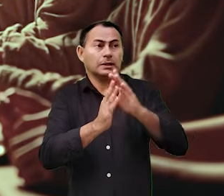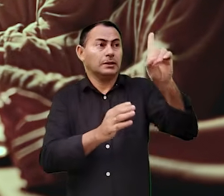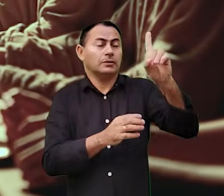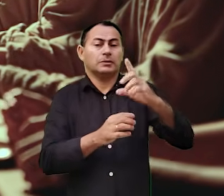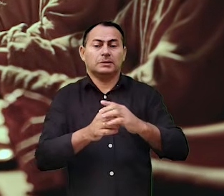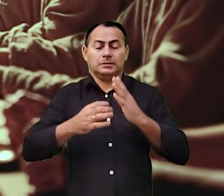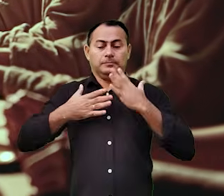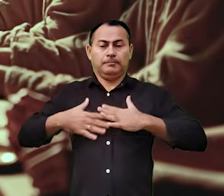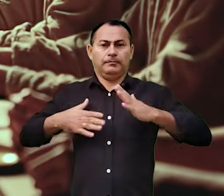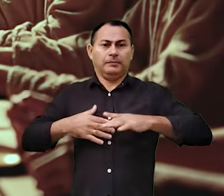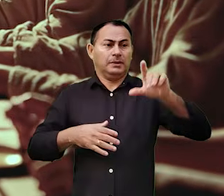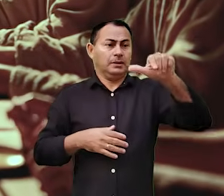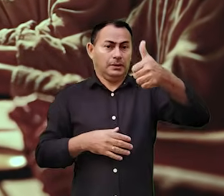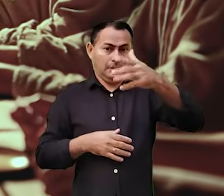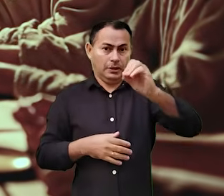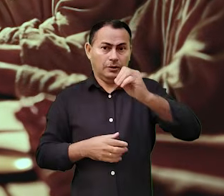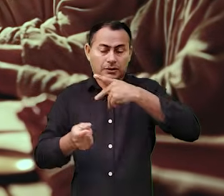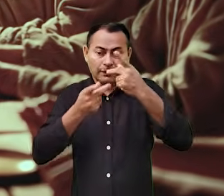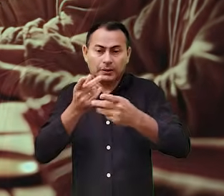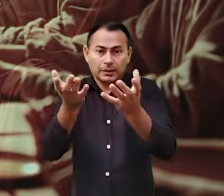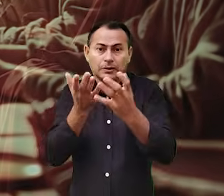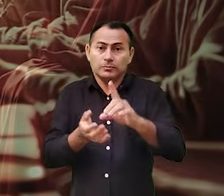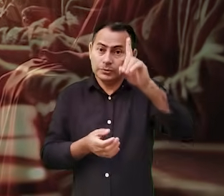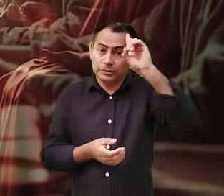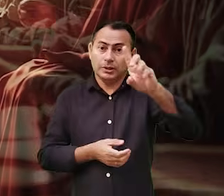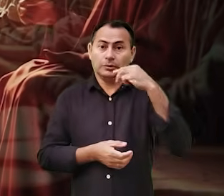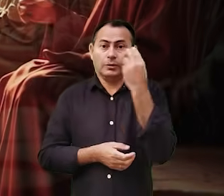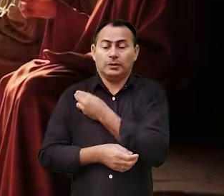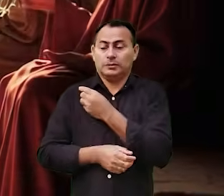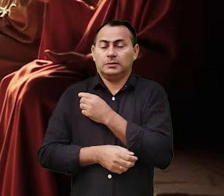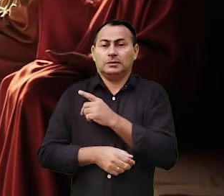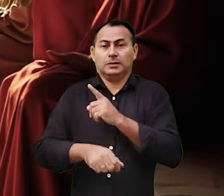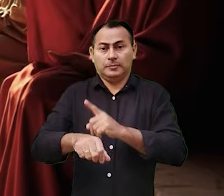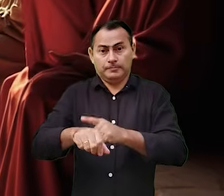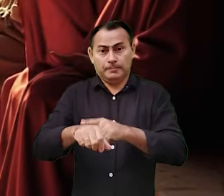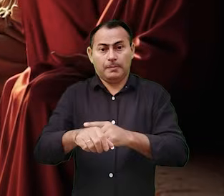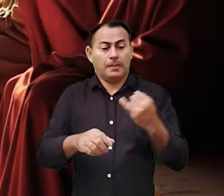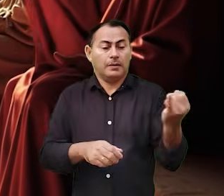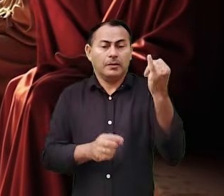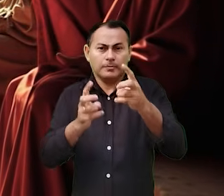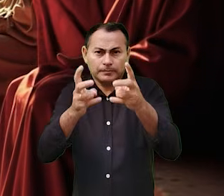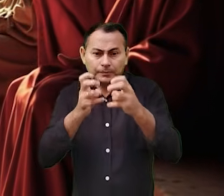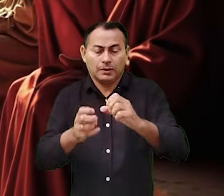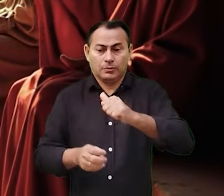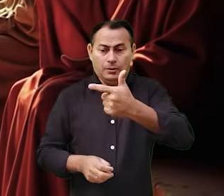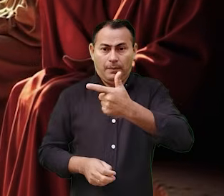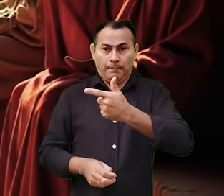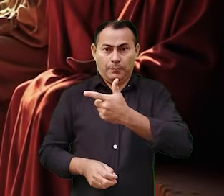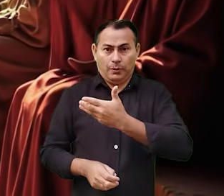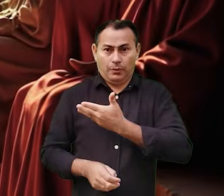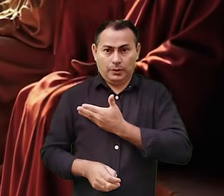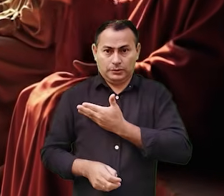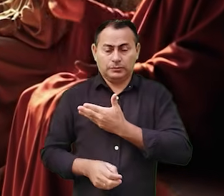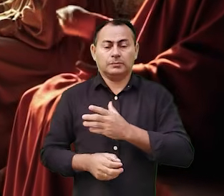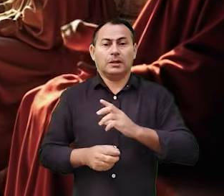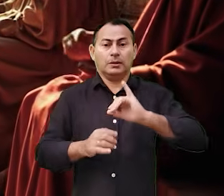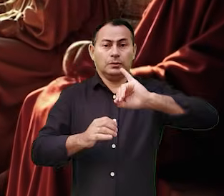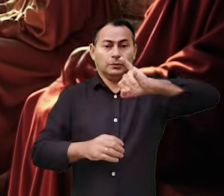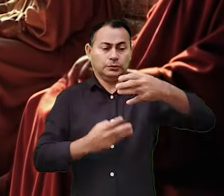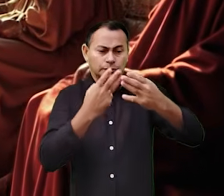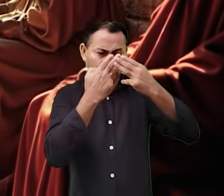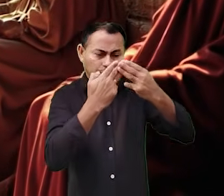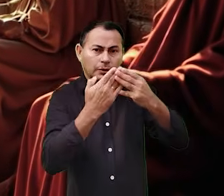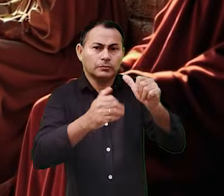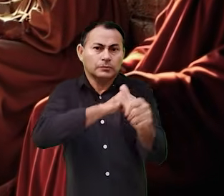descanso. Deus falou através dos 10 mandamentos que queria um dia do nosso tempo. É importante perceber que os apóstolos que eram